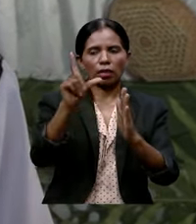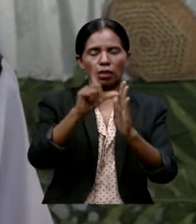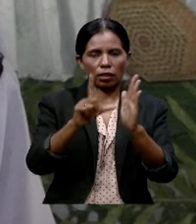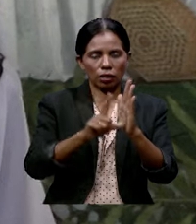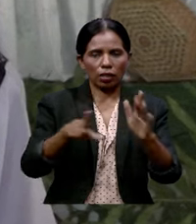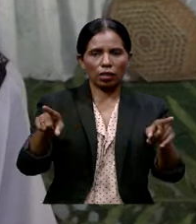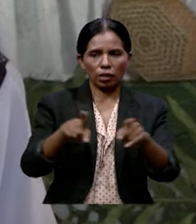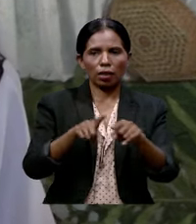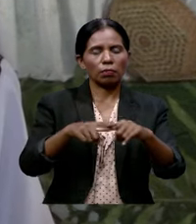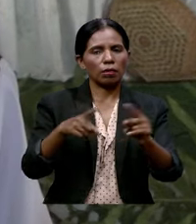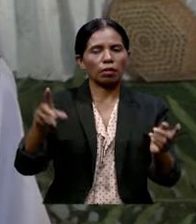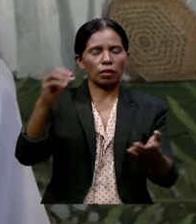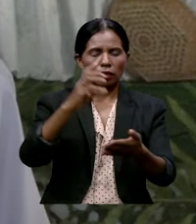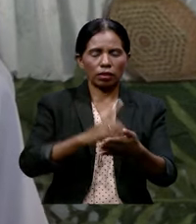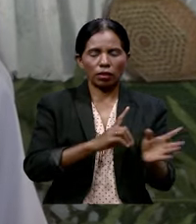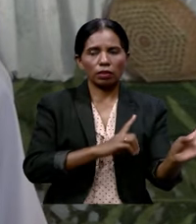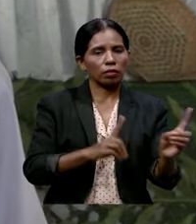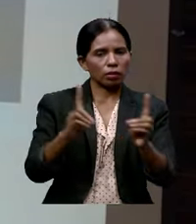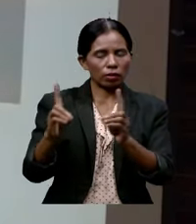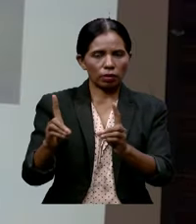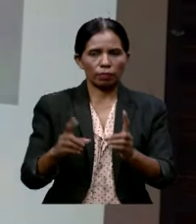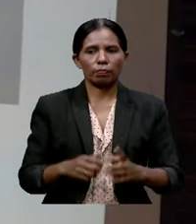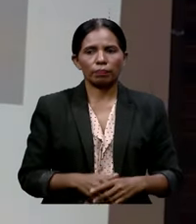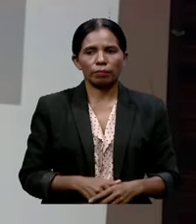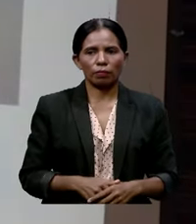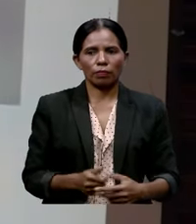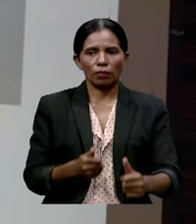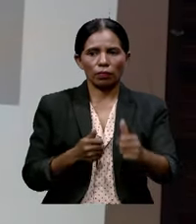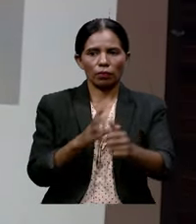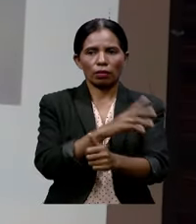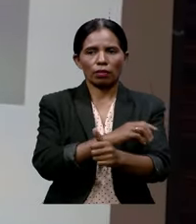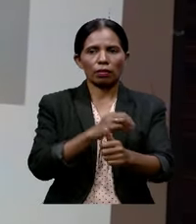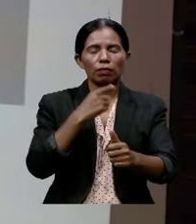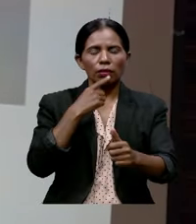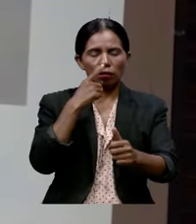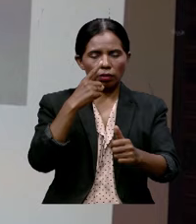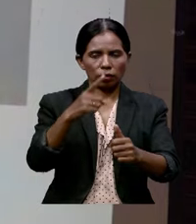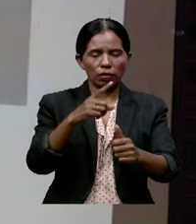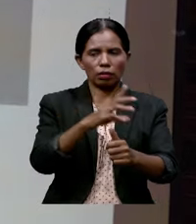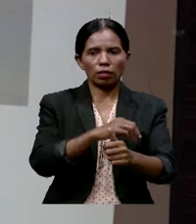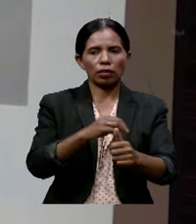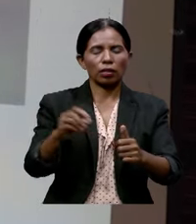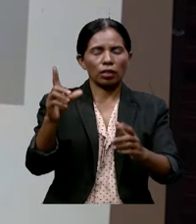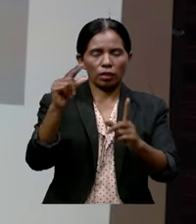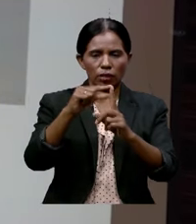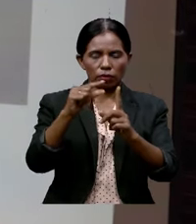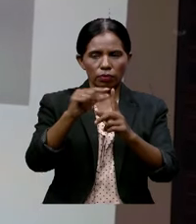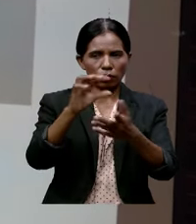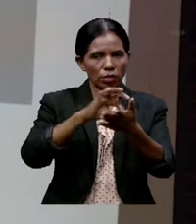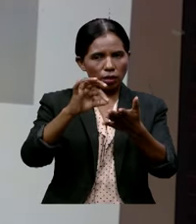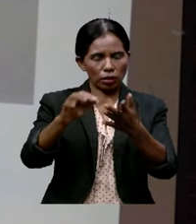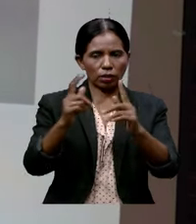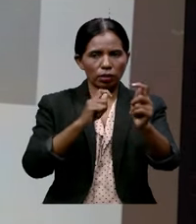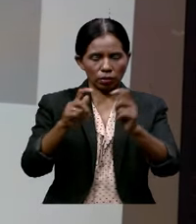de. Mas bem investimento tem halai tuir. Tuir pesquisa husi Instituto Nacional Linguístico, linguaze nebe hakere ki ha